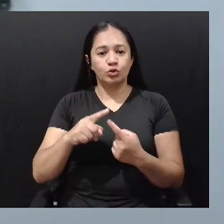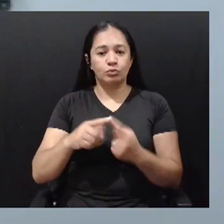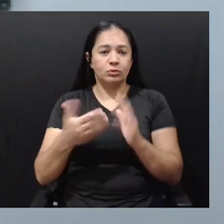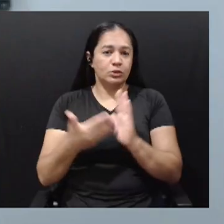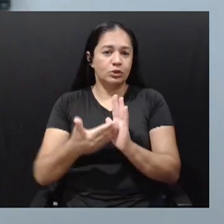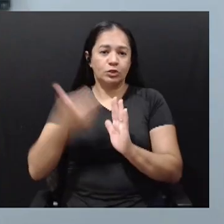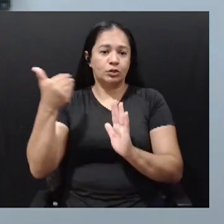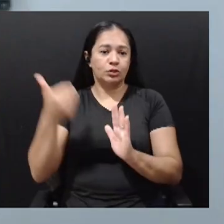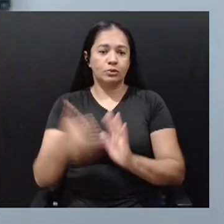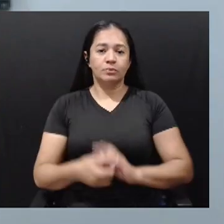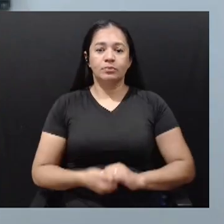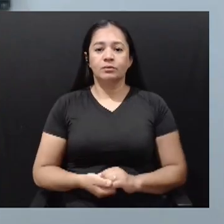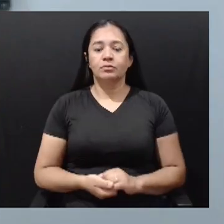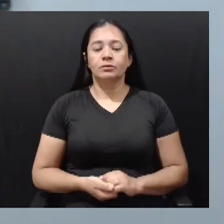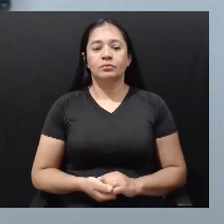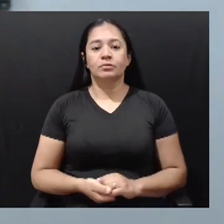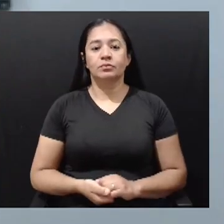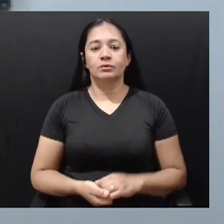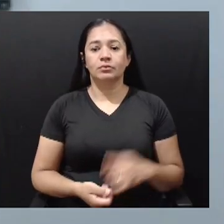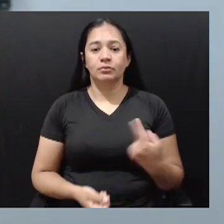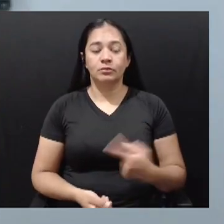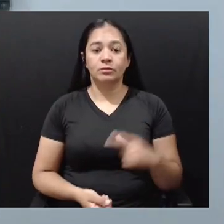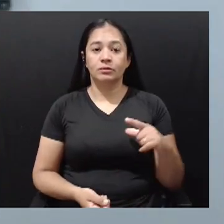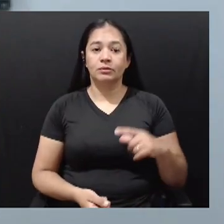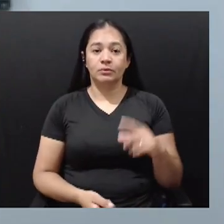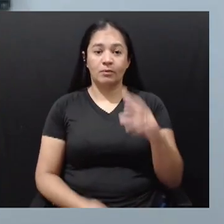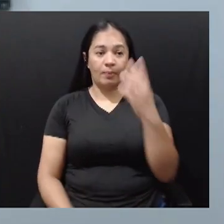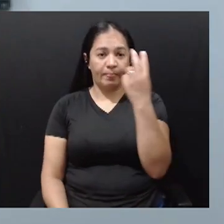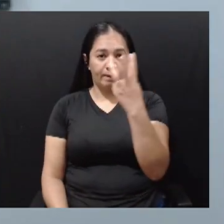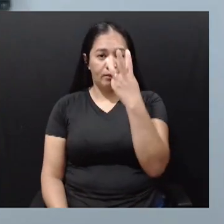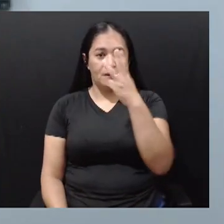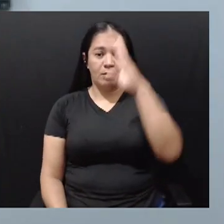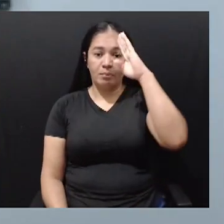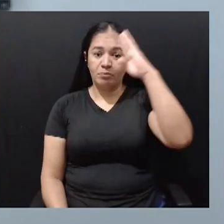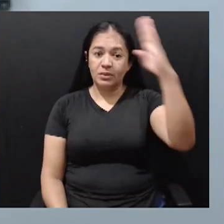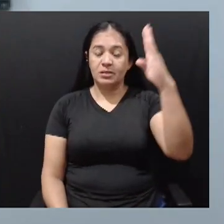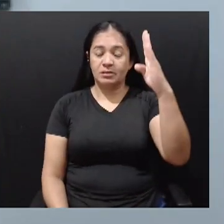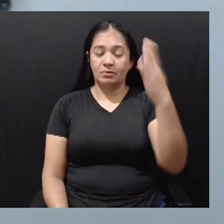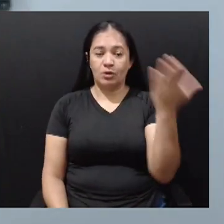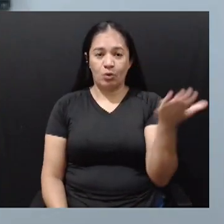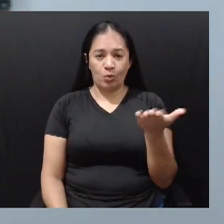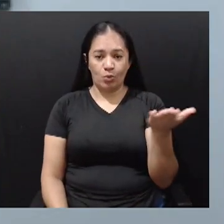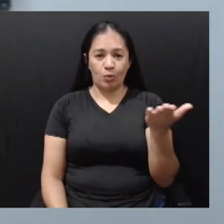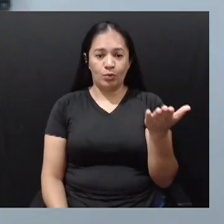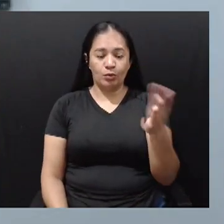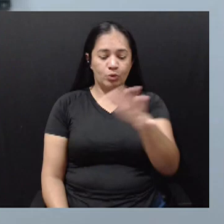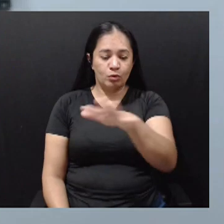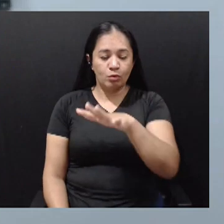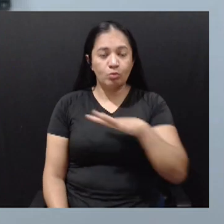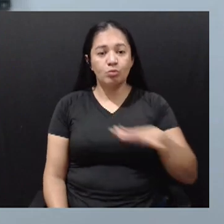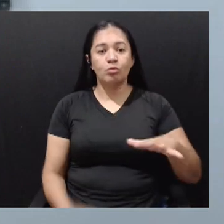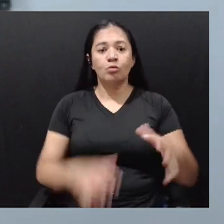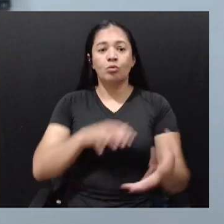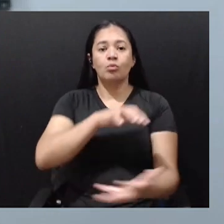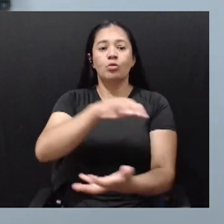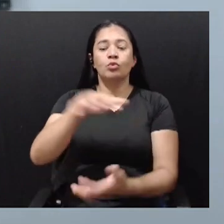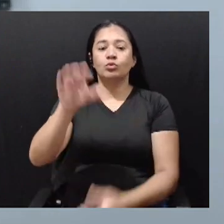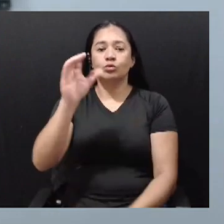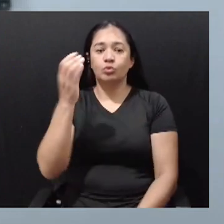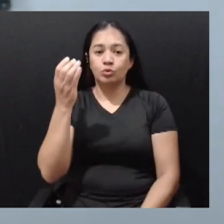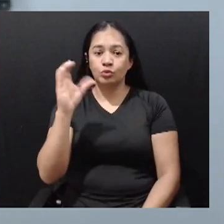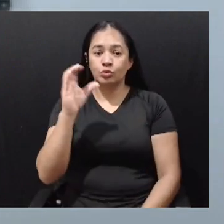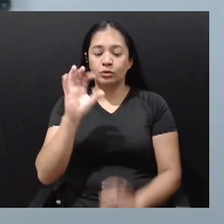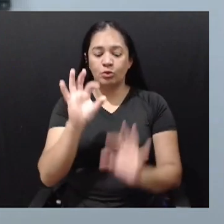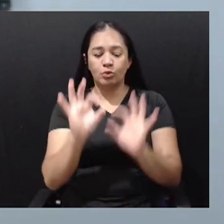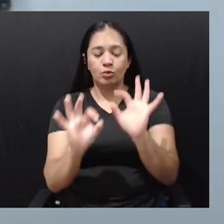gente tem três principais LARCs hoje no mundo da ciência do planejamento familiar,